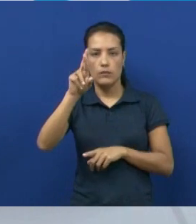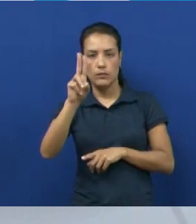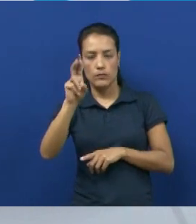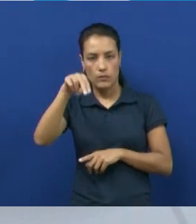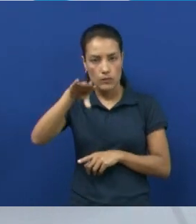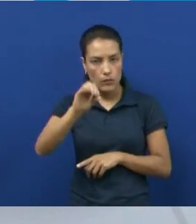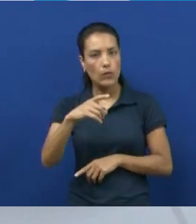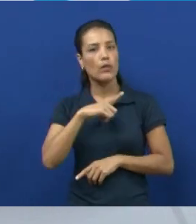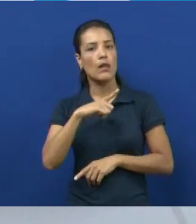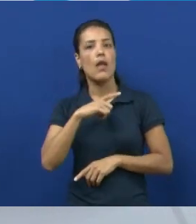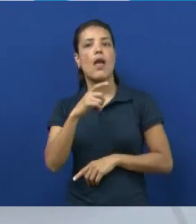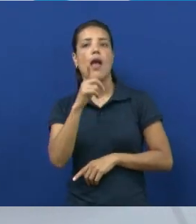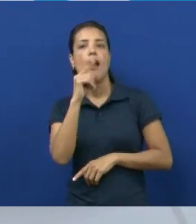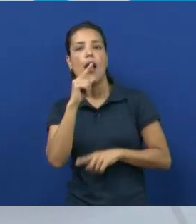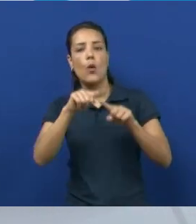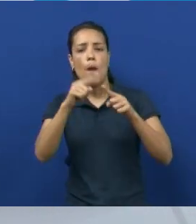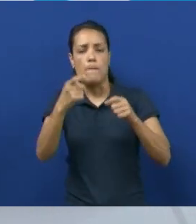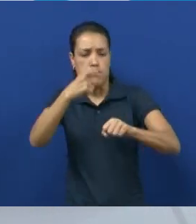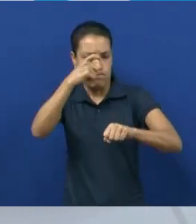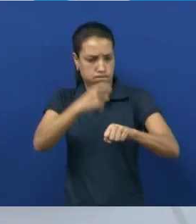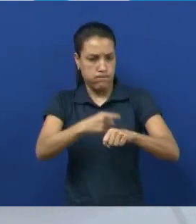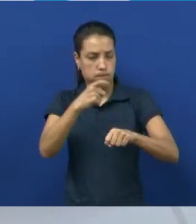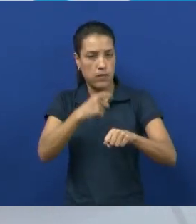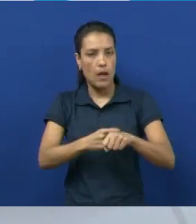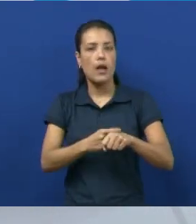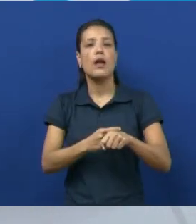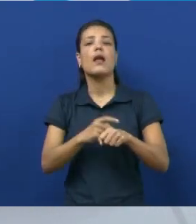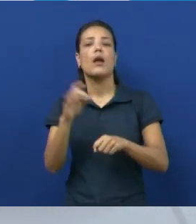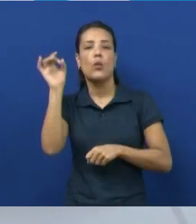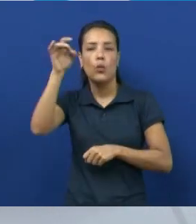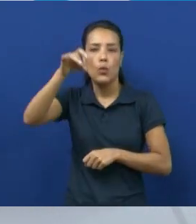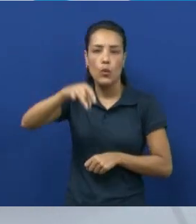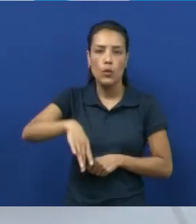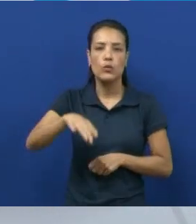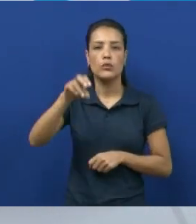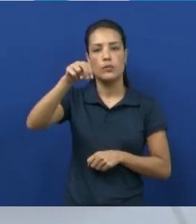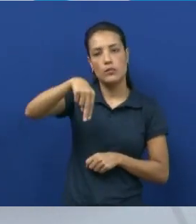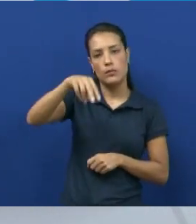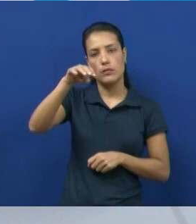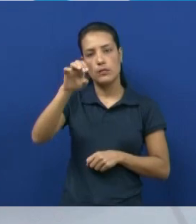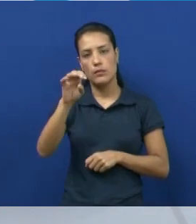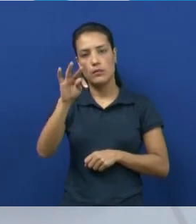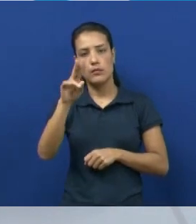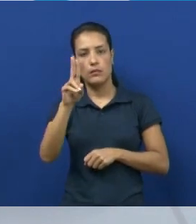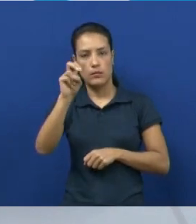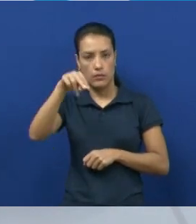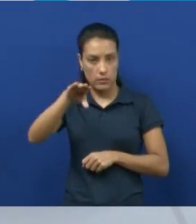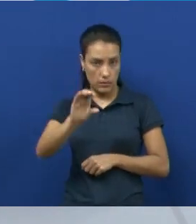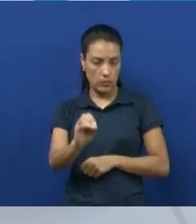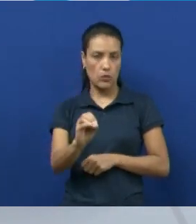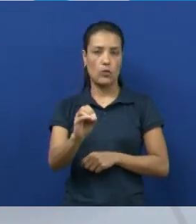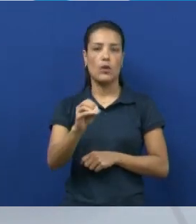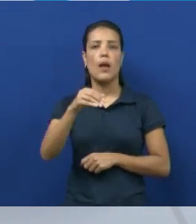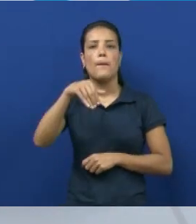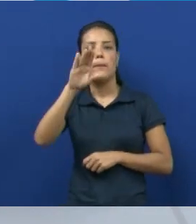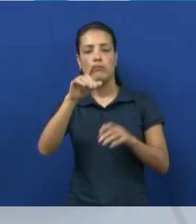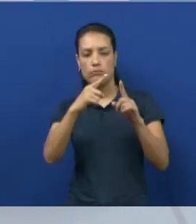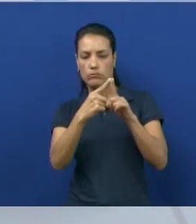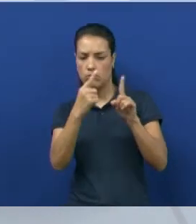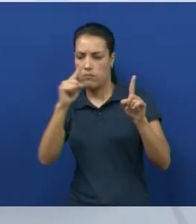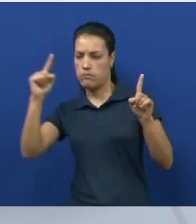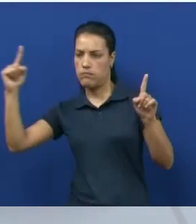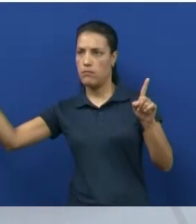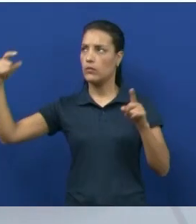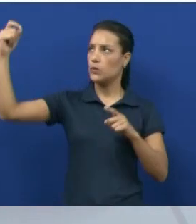está congelada também, e por último, Netuno, que é o planeta mais distante do Sol, tá? Então, para revisar aqui